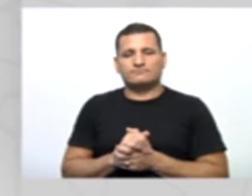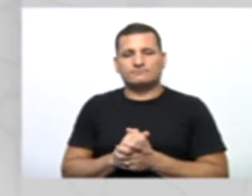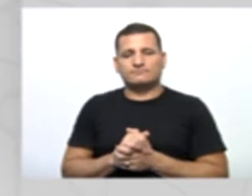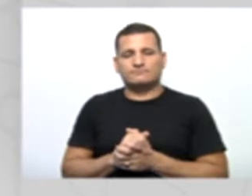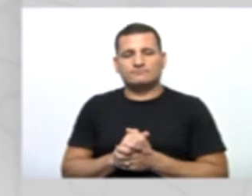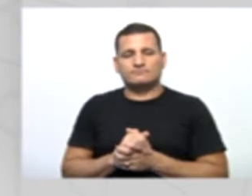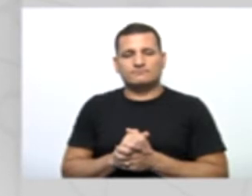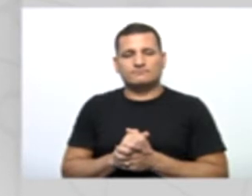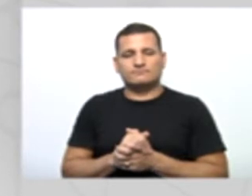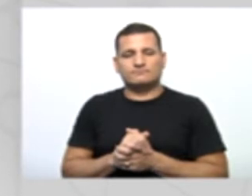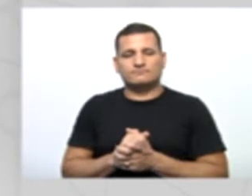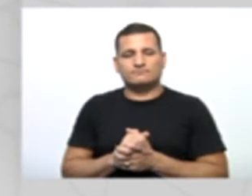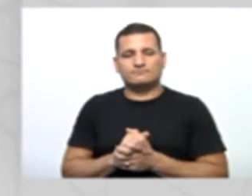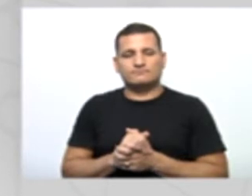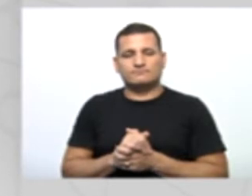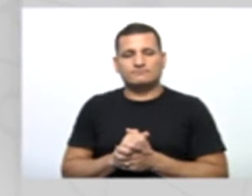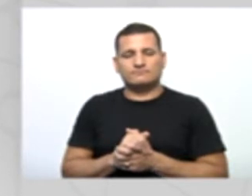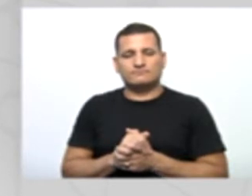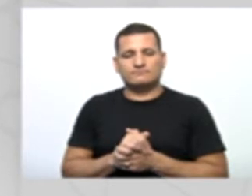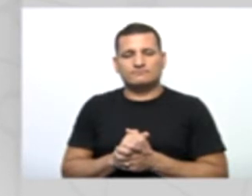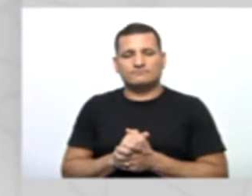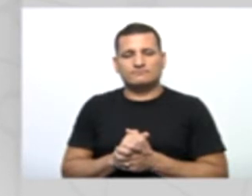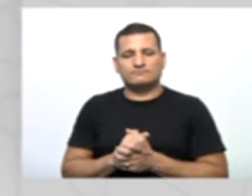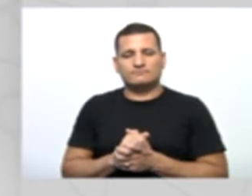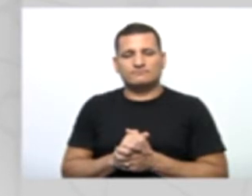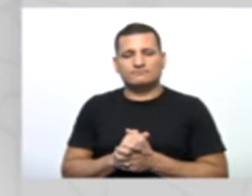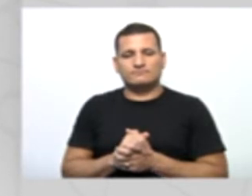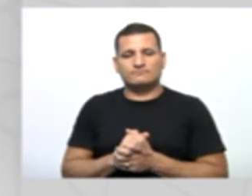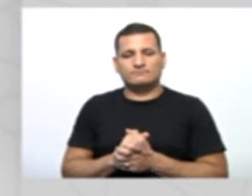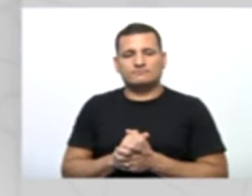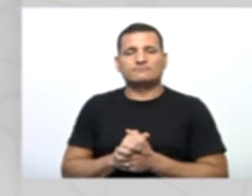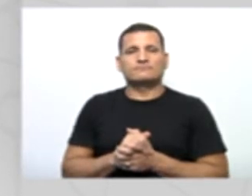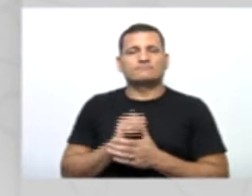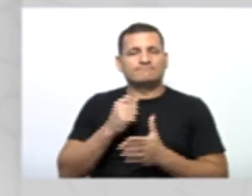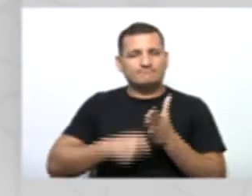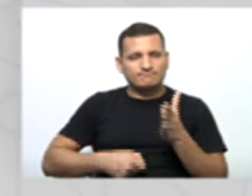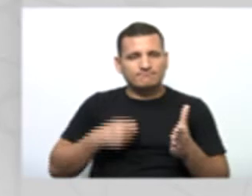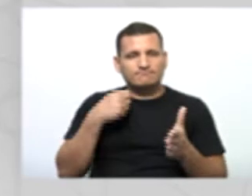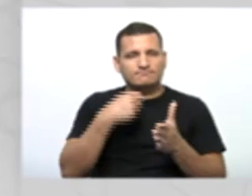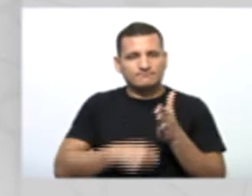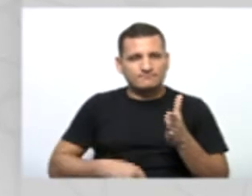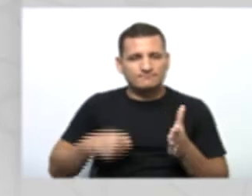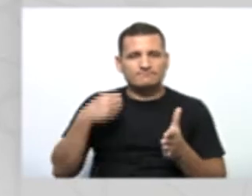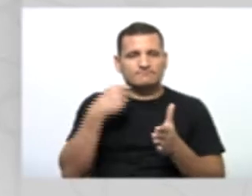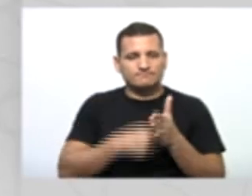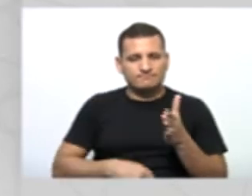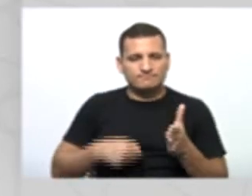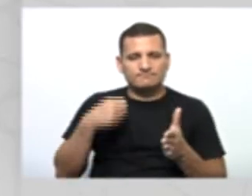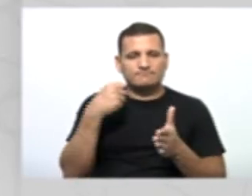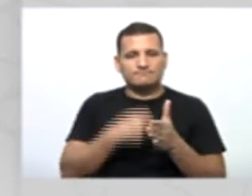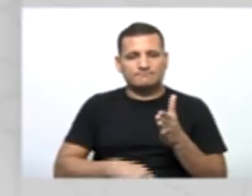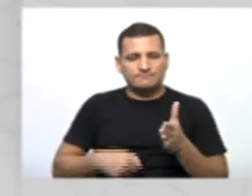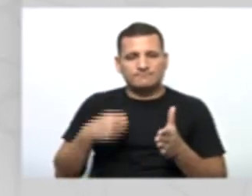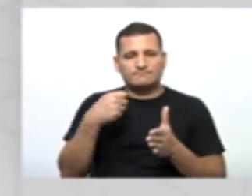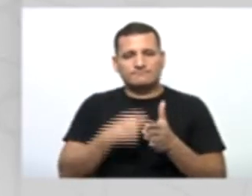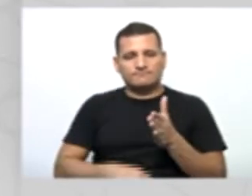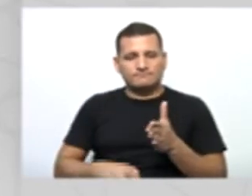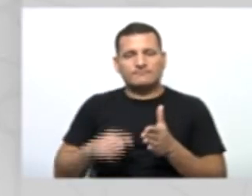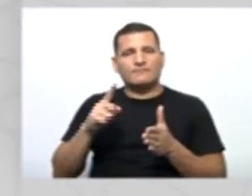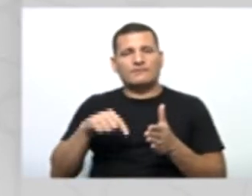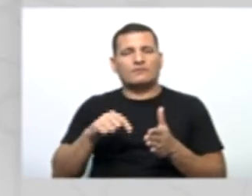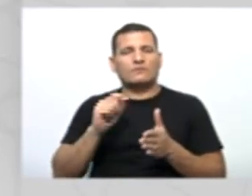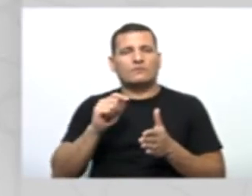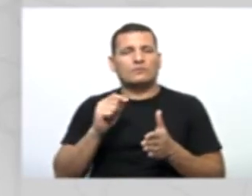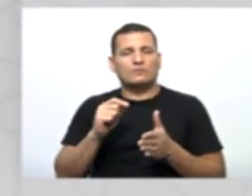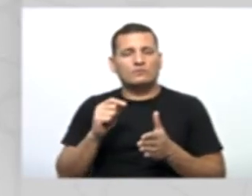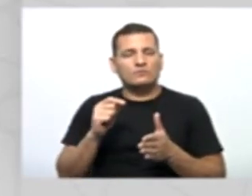não é a atribuição dessa pessoa. A persistência, que é a assiduidade, a insistência, quando se